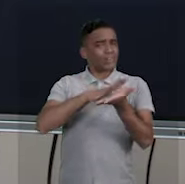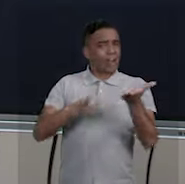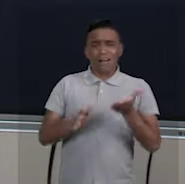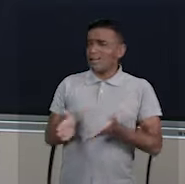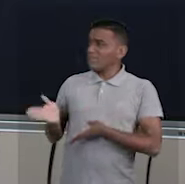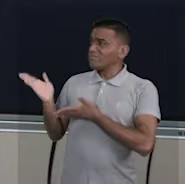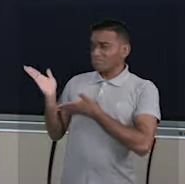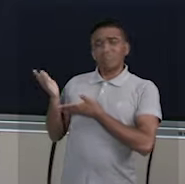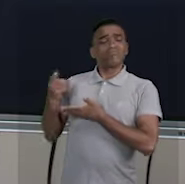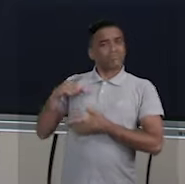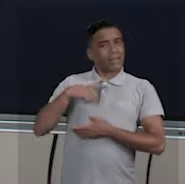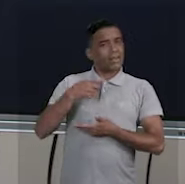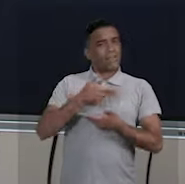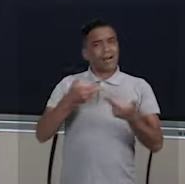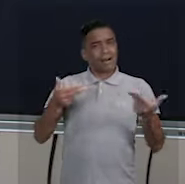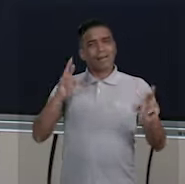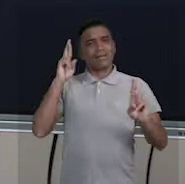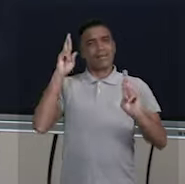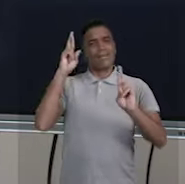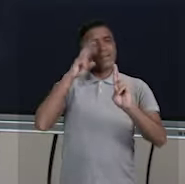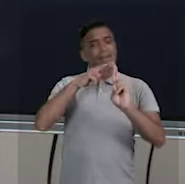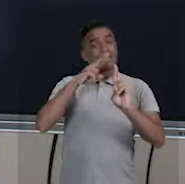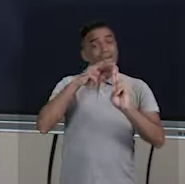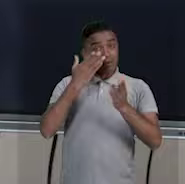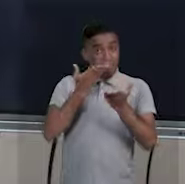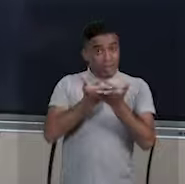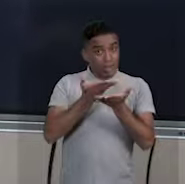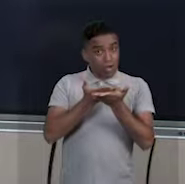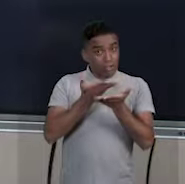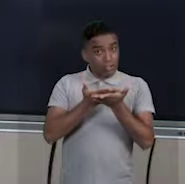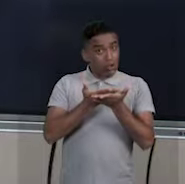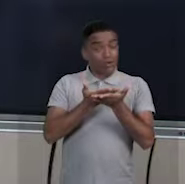vocês, temos também as nossas referências, porém para a aula de hoje eu